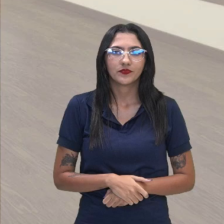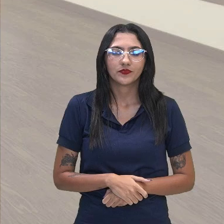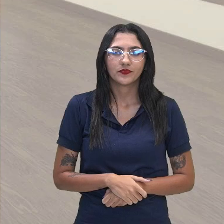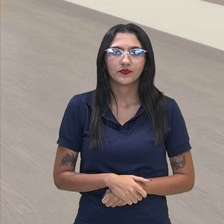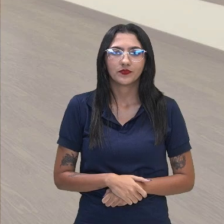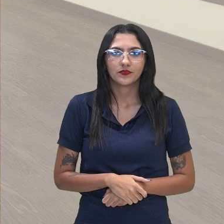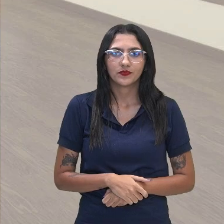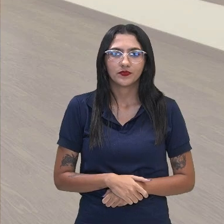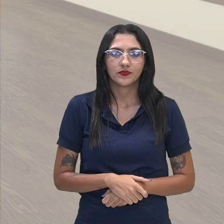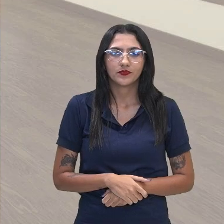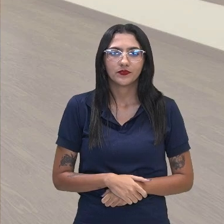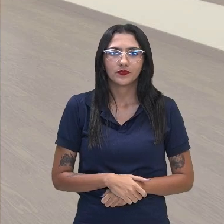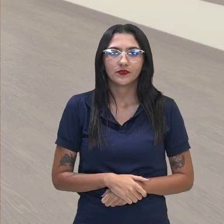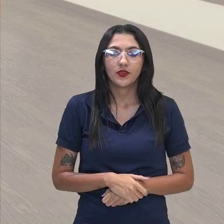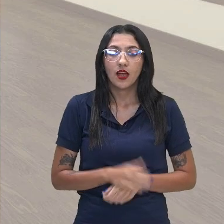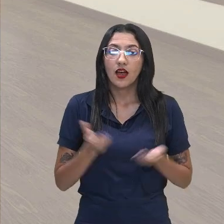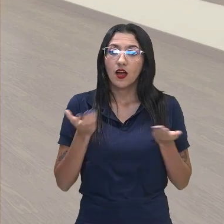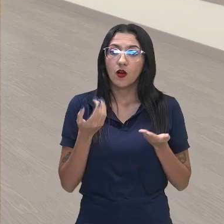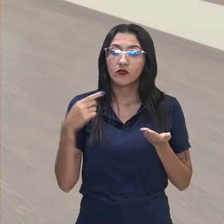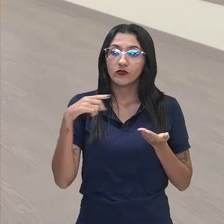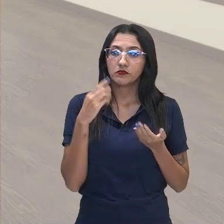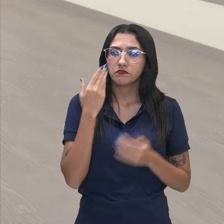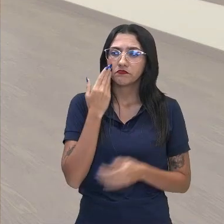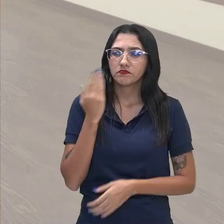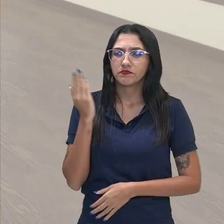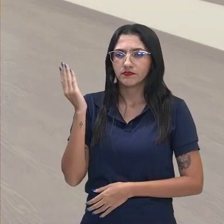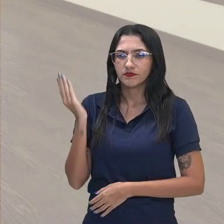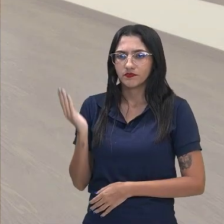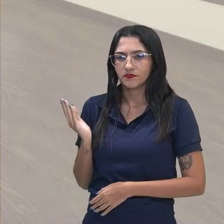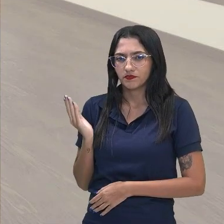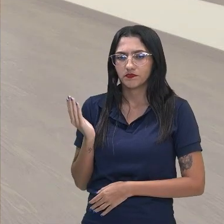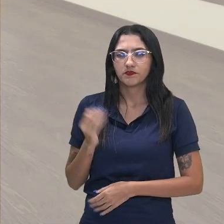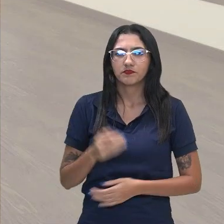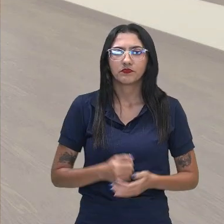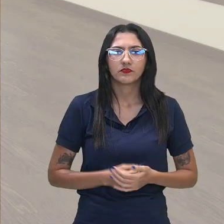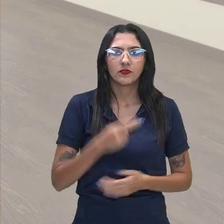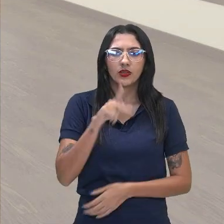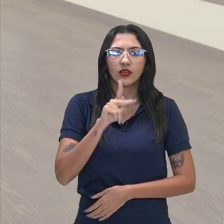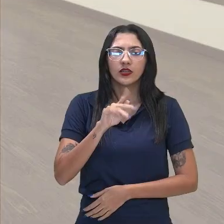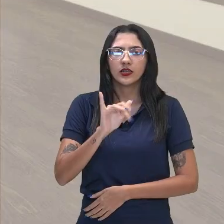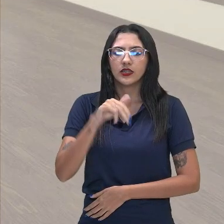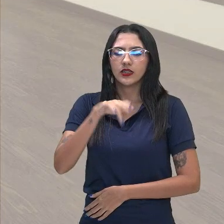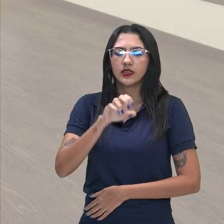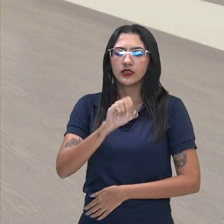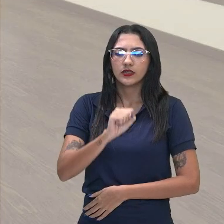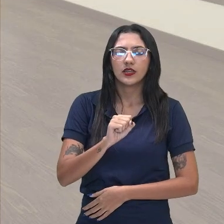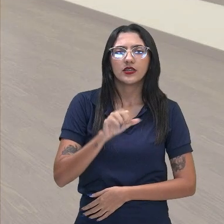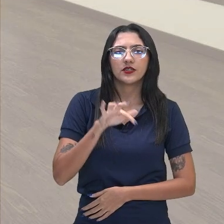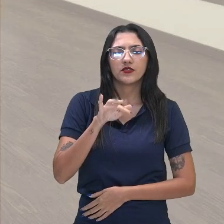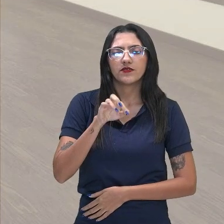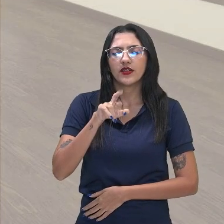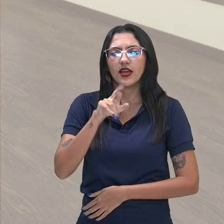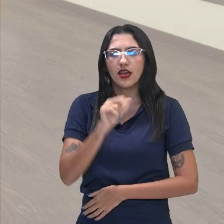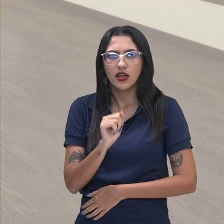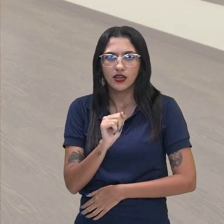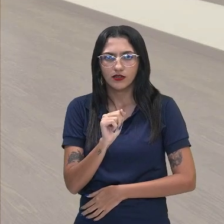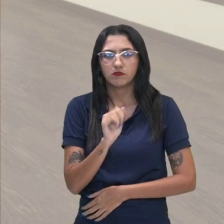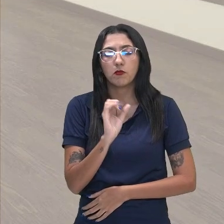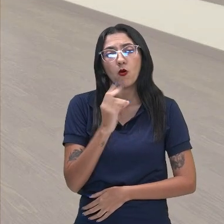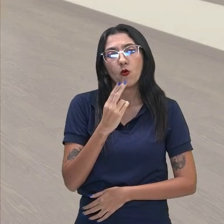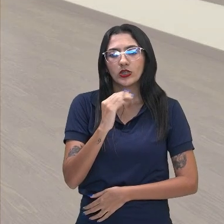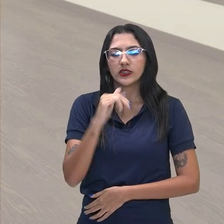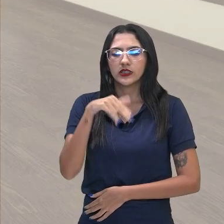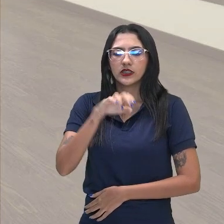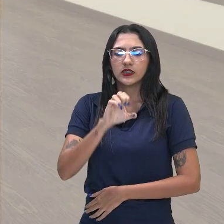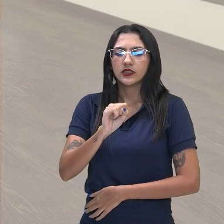Aqui vamos perceber o que chamamos de quinesfera ou cinesfera.